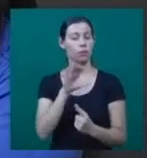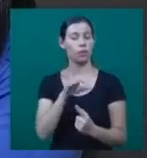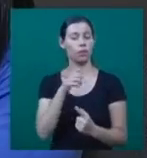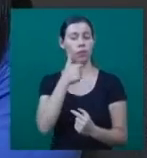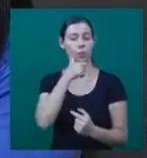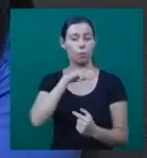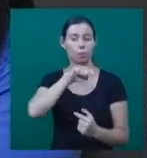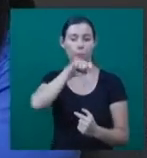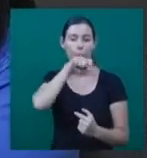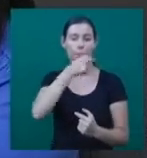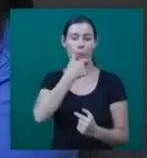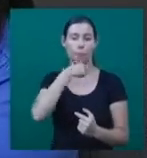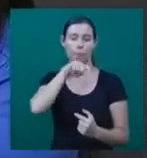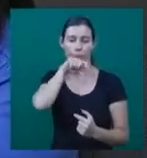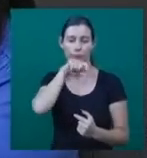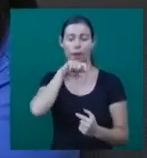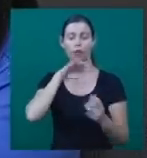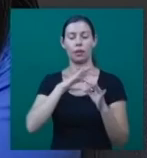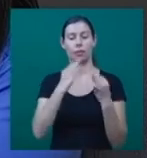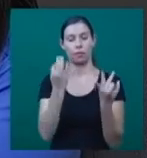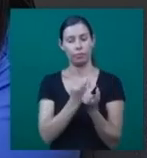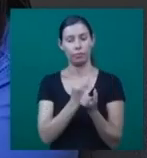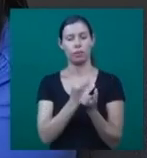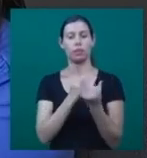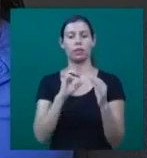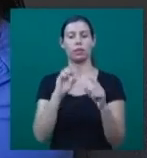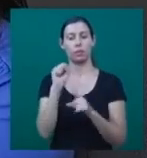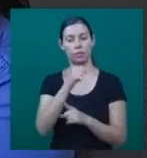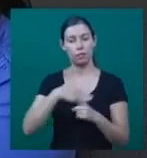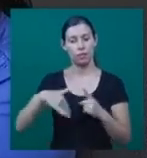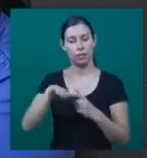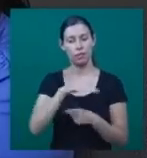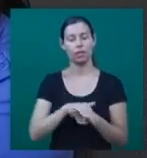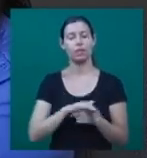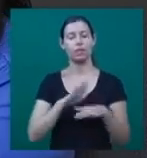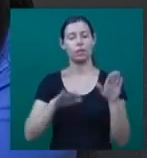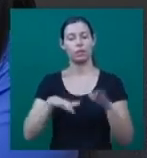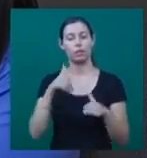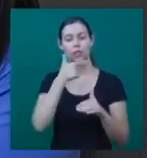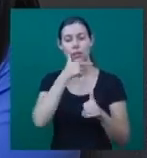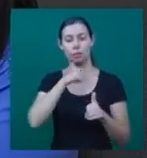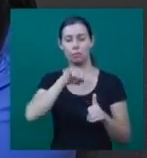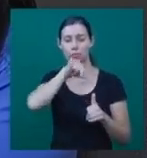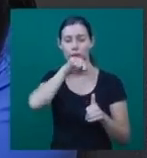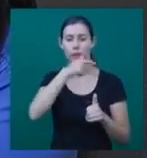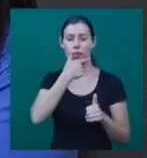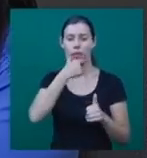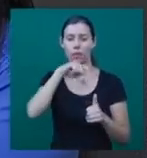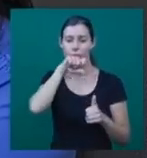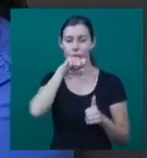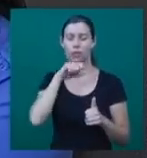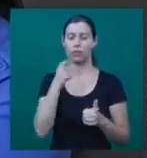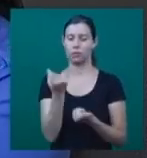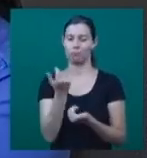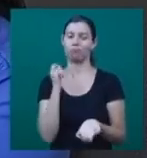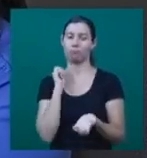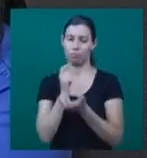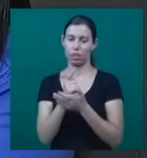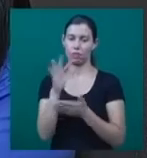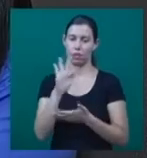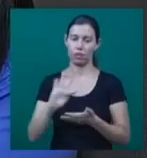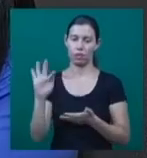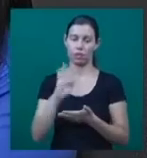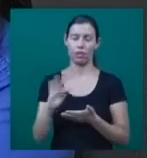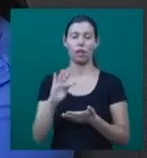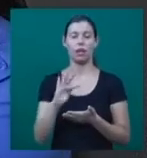da sociedade, né? Às vezes, os pais que vão bancar essa faculdade, então, os pais falam, olha, por que você